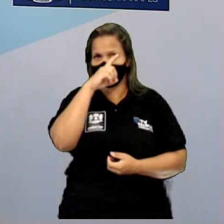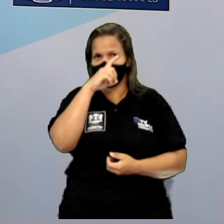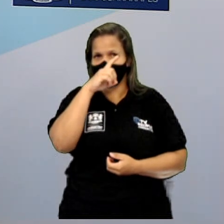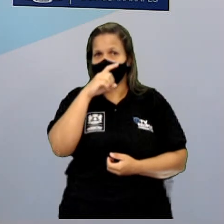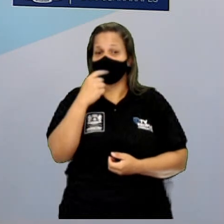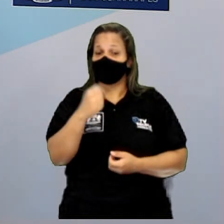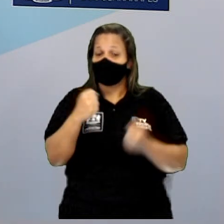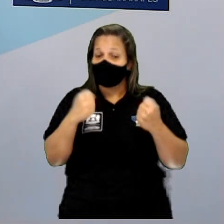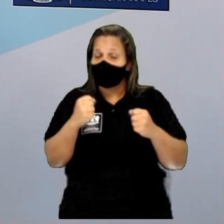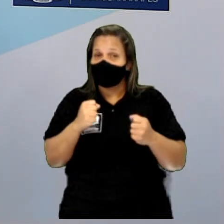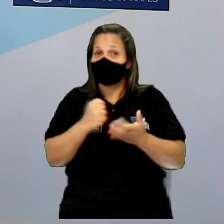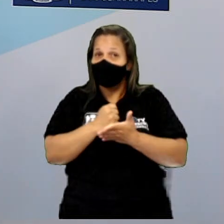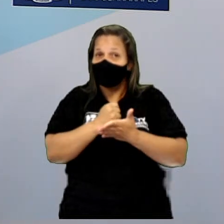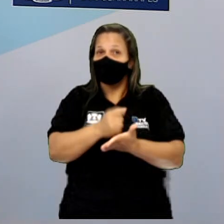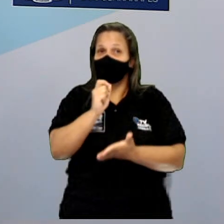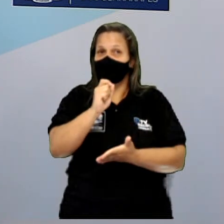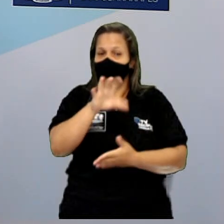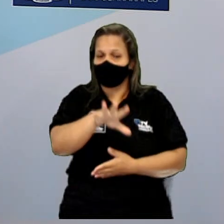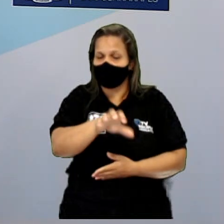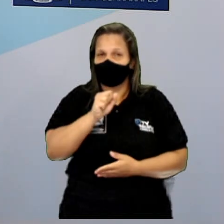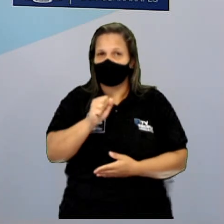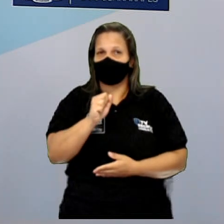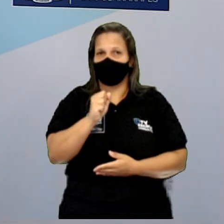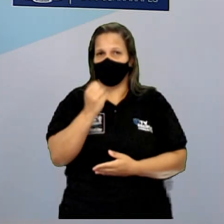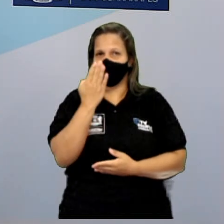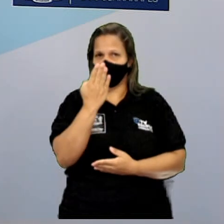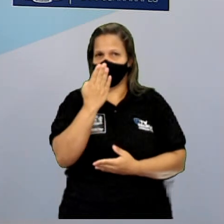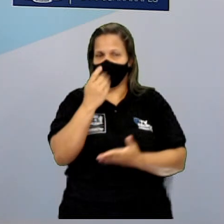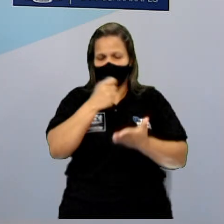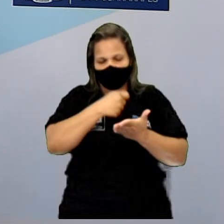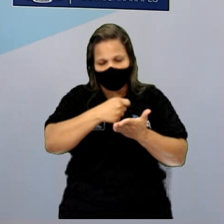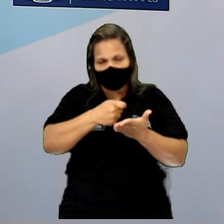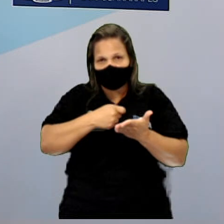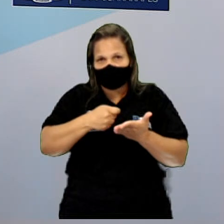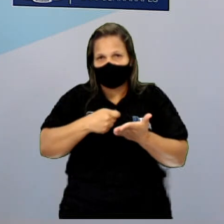para fazer, né? Você vai corrigindo lá, deixa no caderno o seu